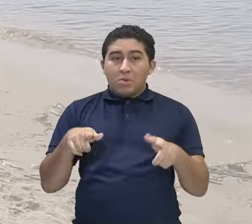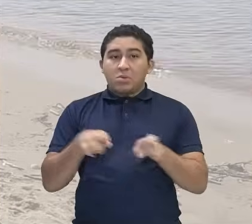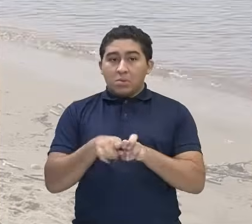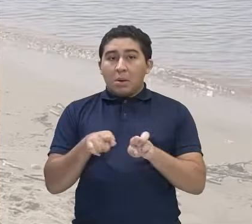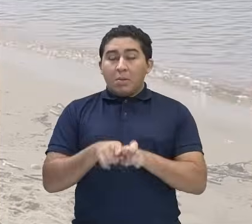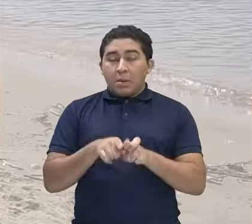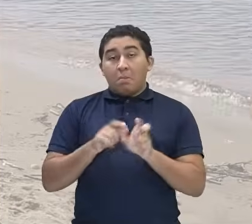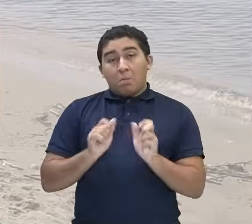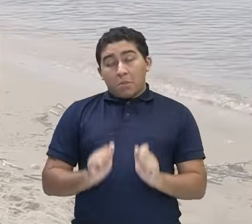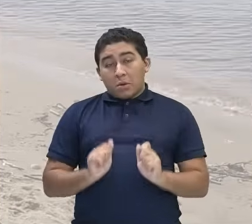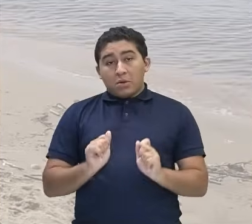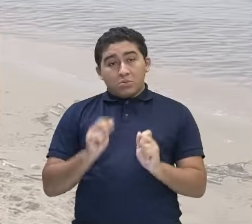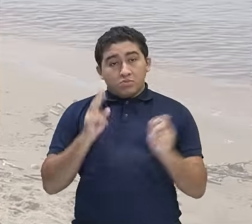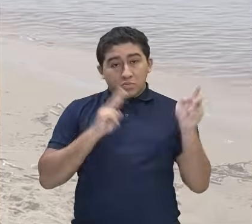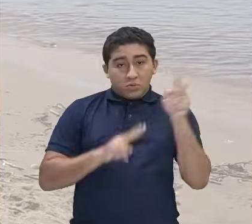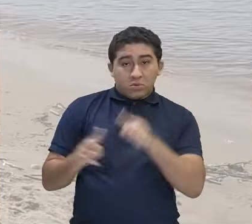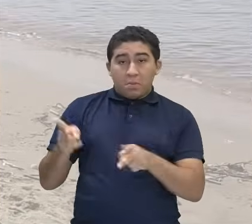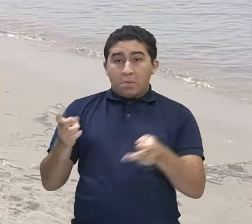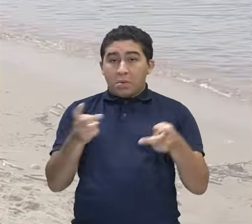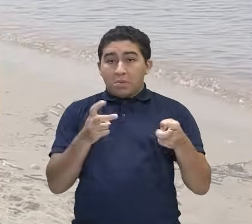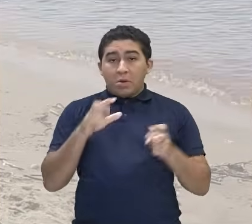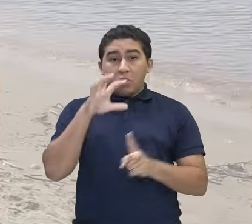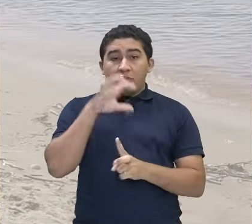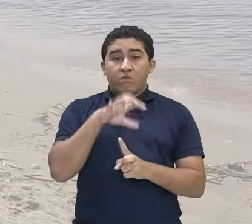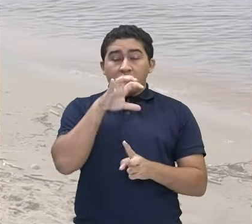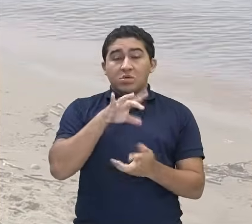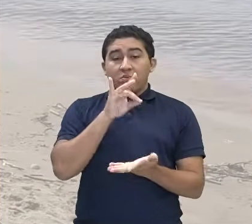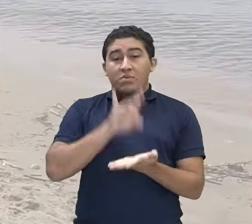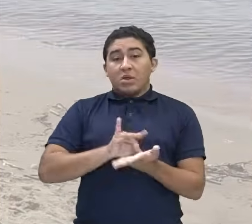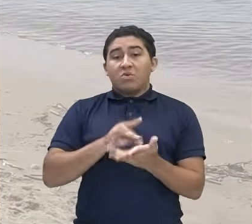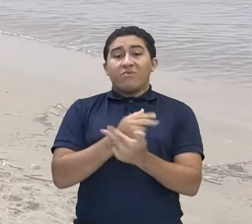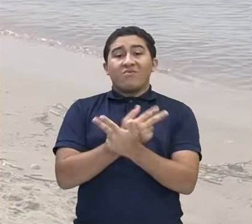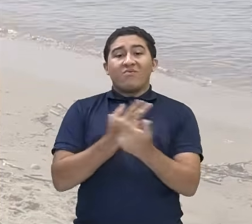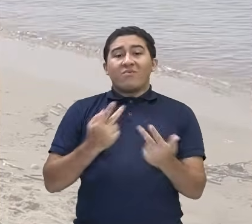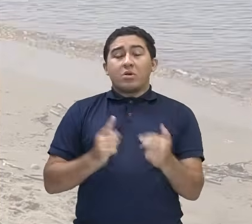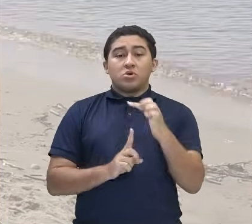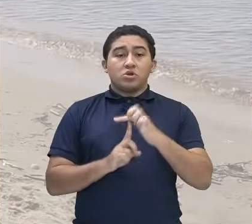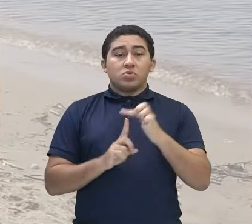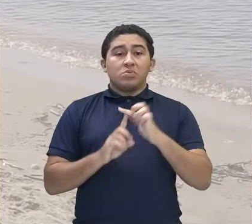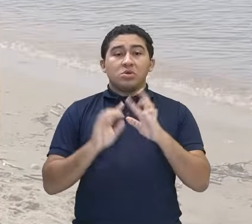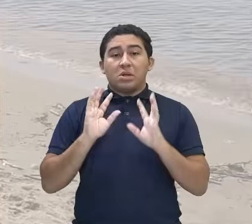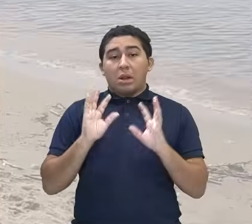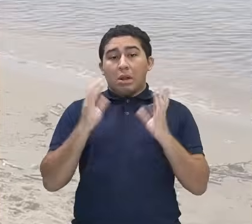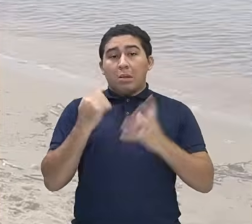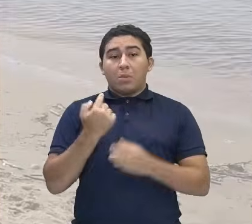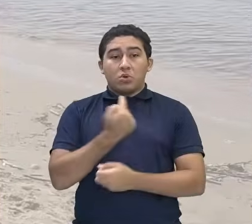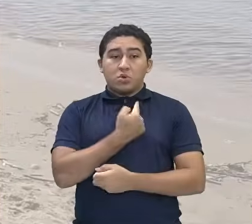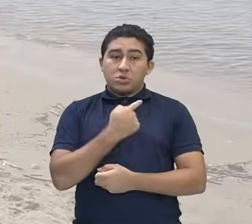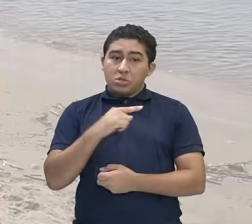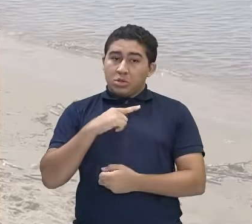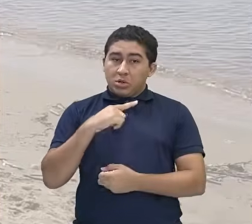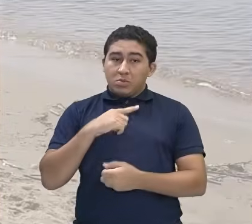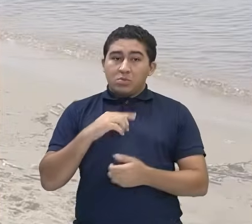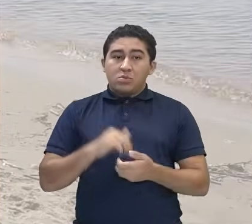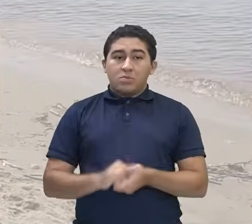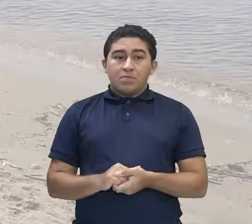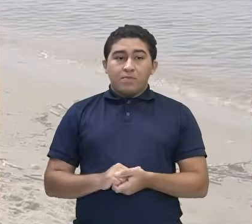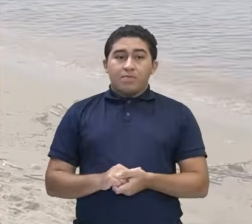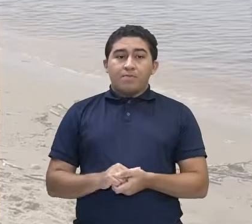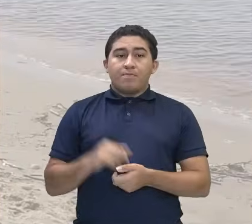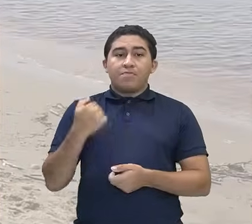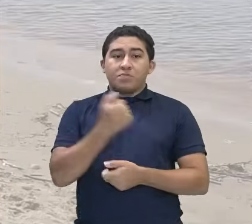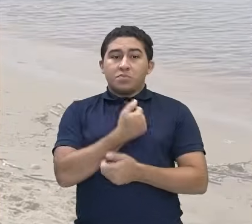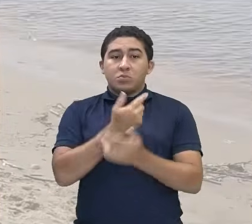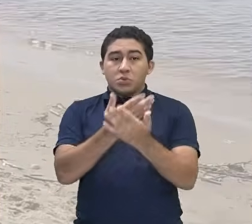isso acaba influenciando os diferentes tipos de climas que nós teremos, e é o que nós iremos